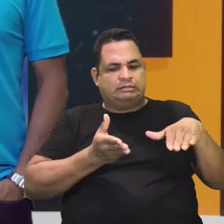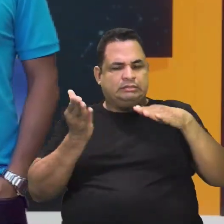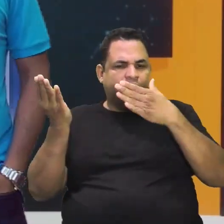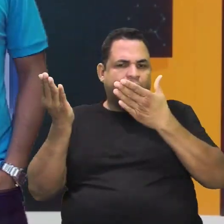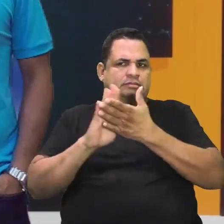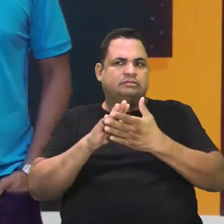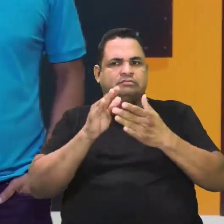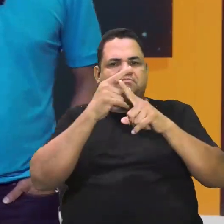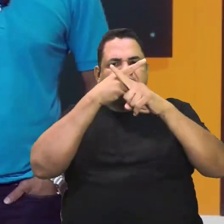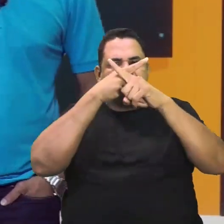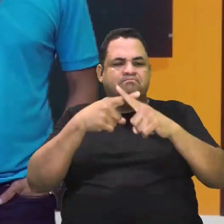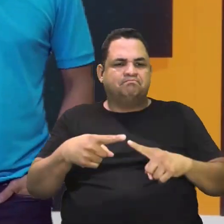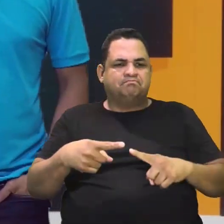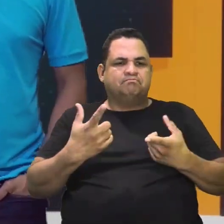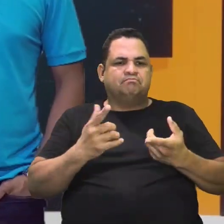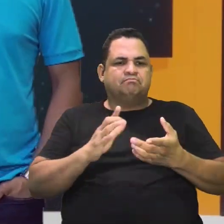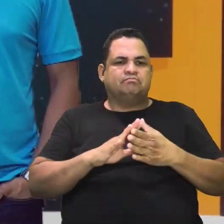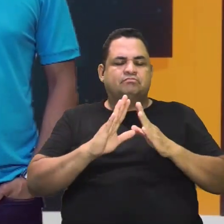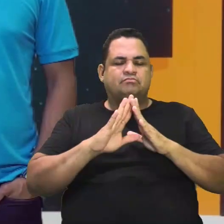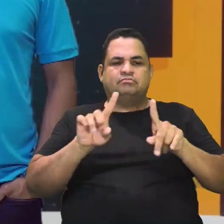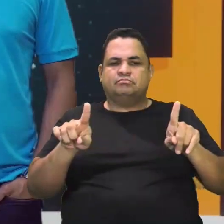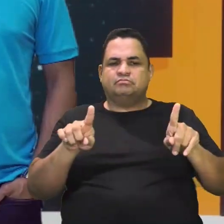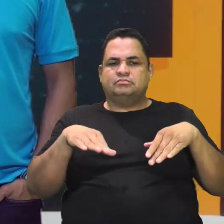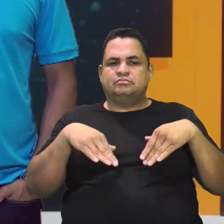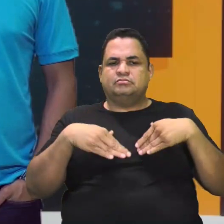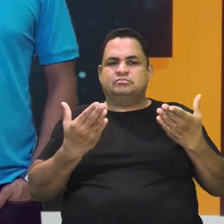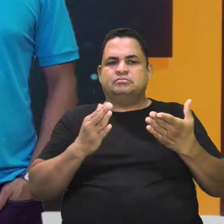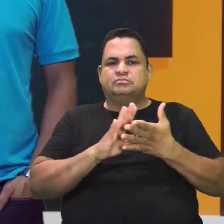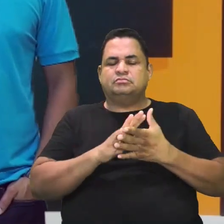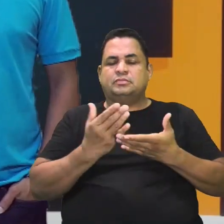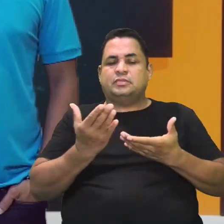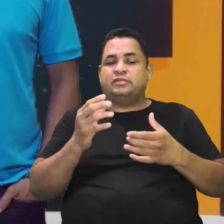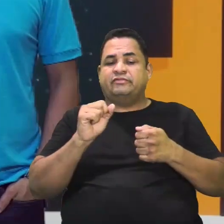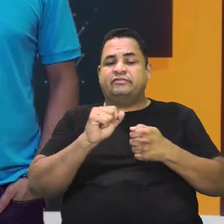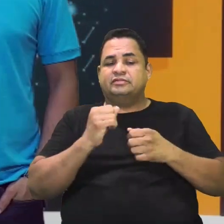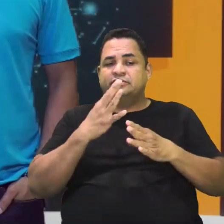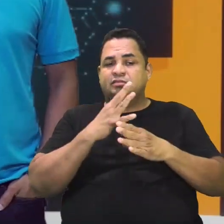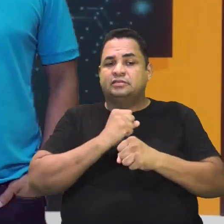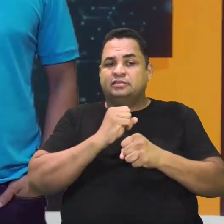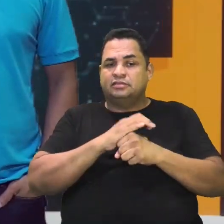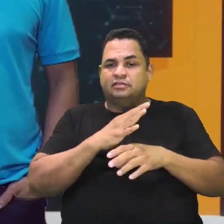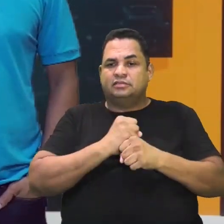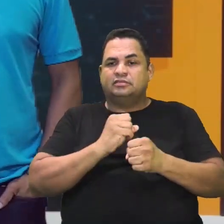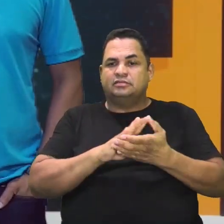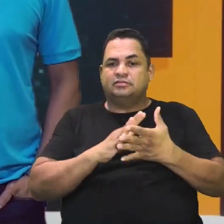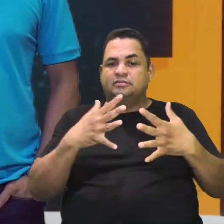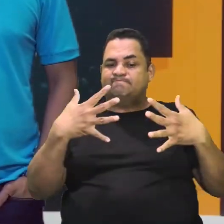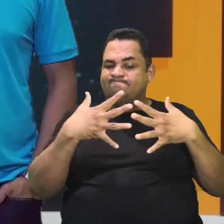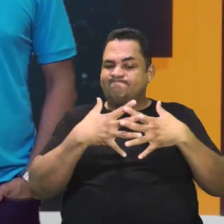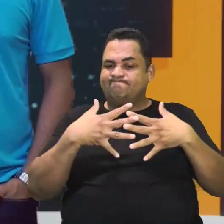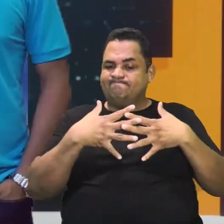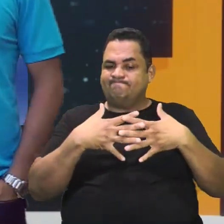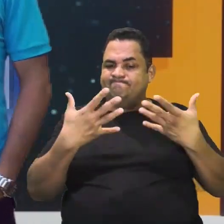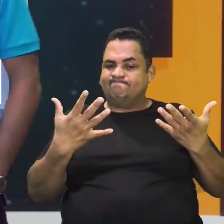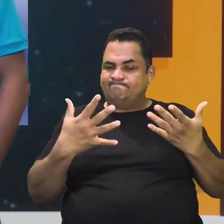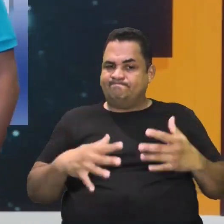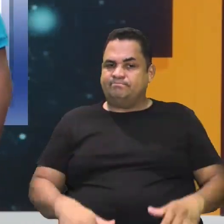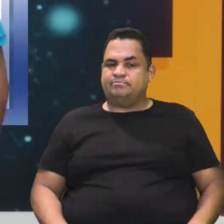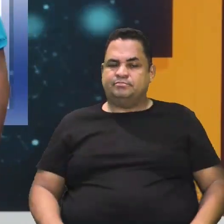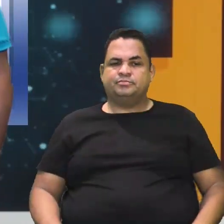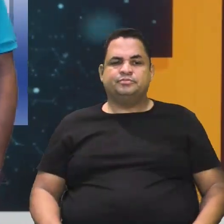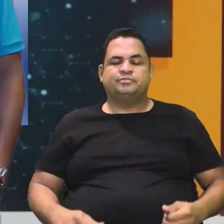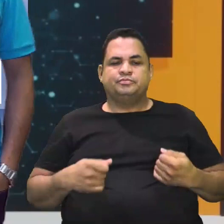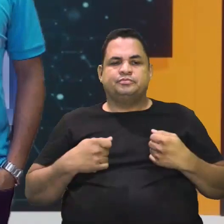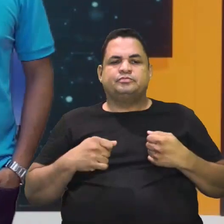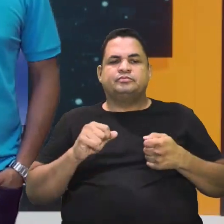se são concorrentes. Ah, muito simples, mas na hora de colocar no cálculo deu uma bugada aí, né? Complicado. Então, o que a gente precisa de